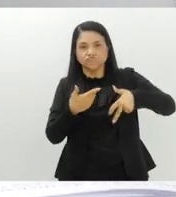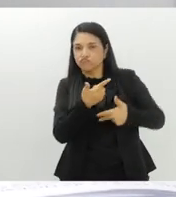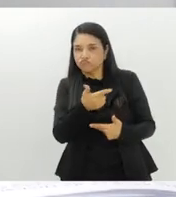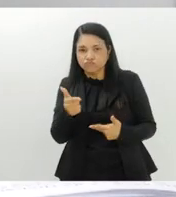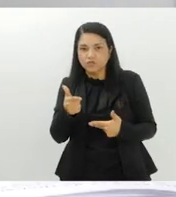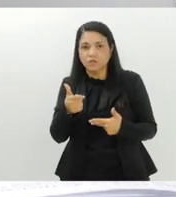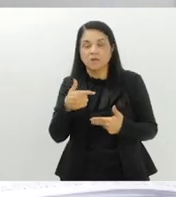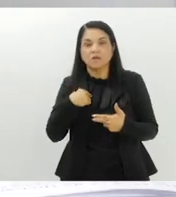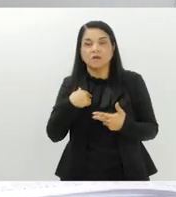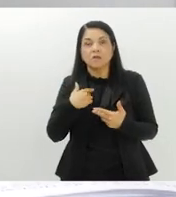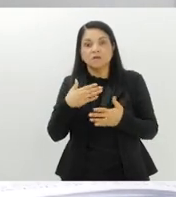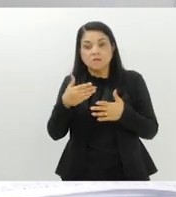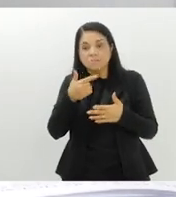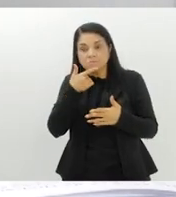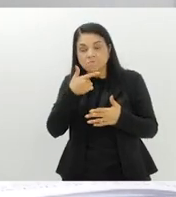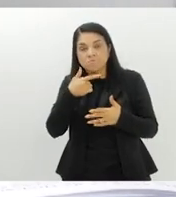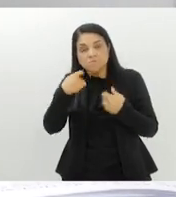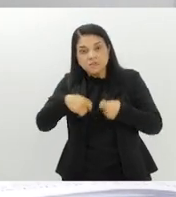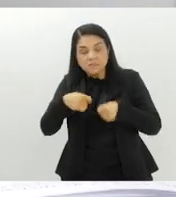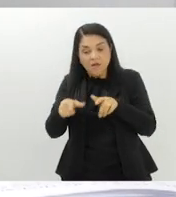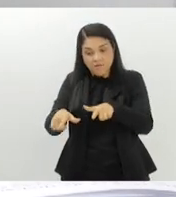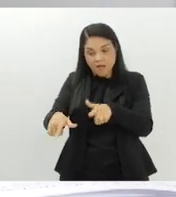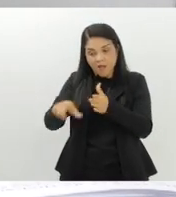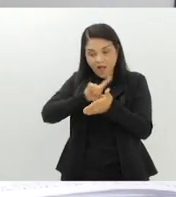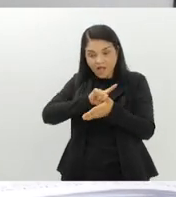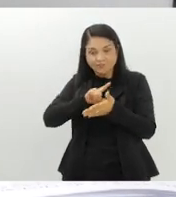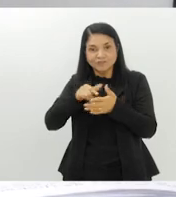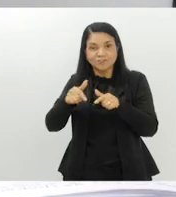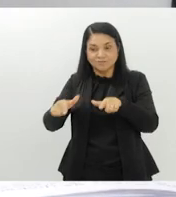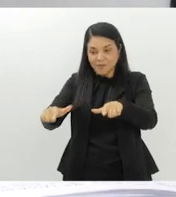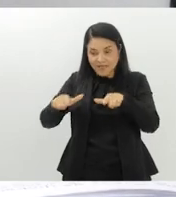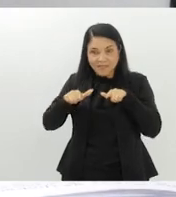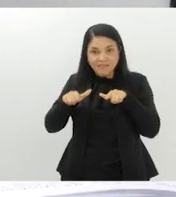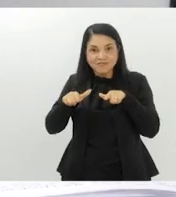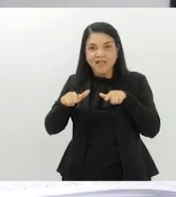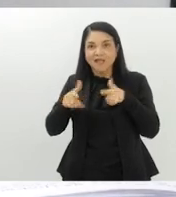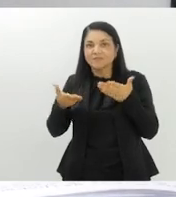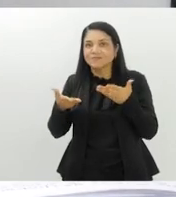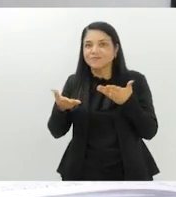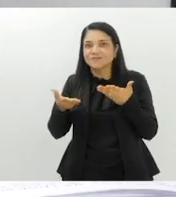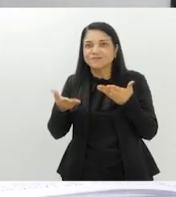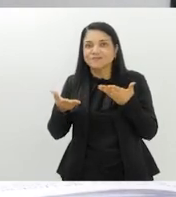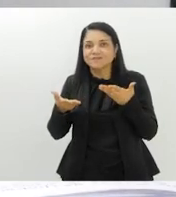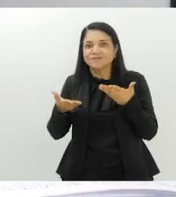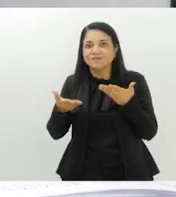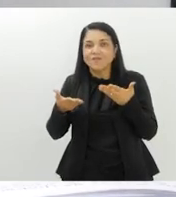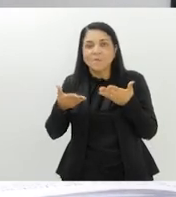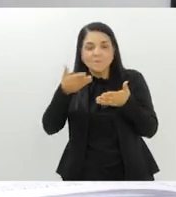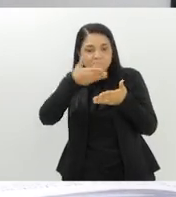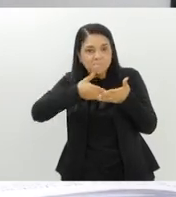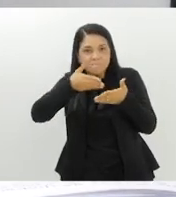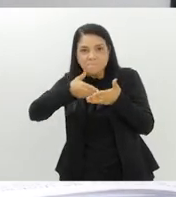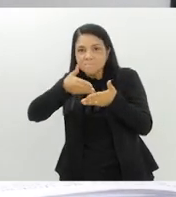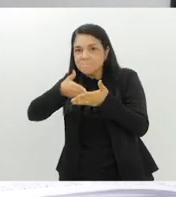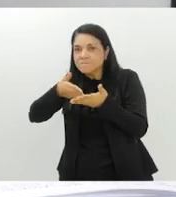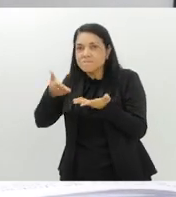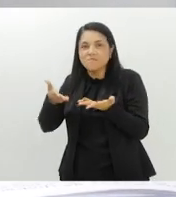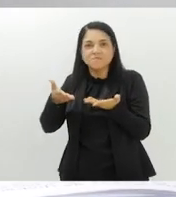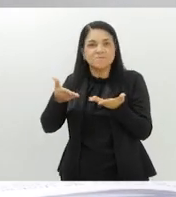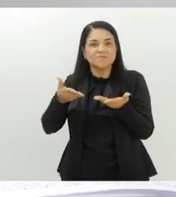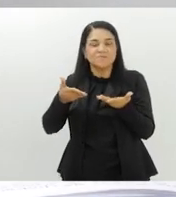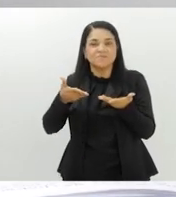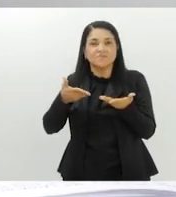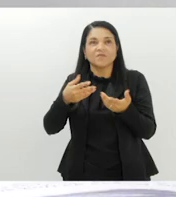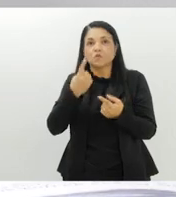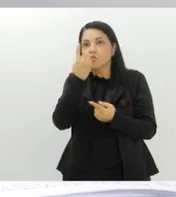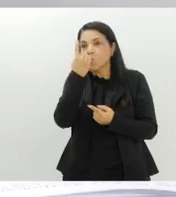que a perna não cresceu ou que o braço não cresceu outra vez. Então, realmente, era burocracia. E como a pessoa demorava, às